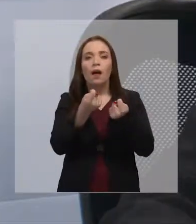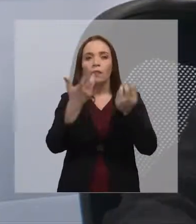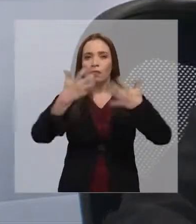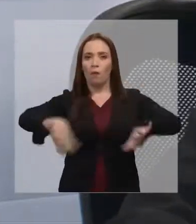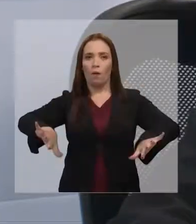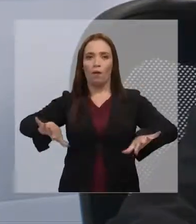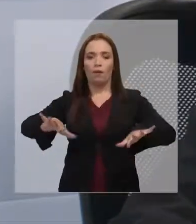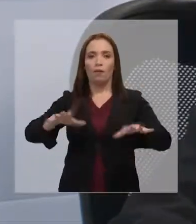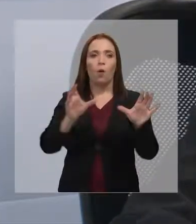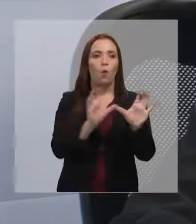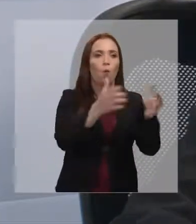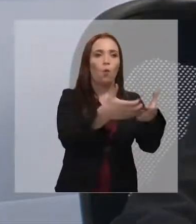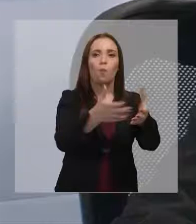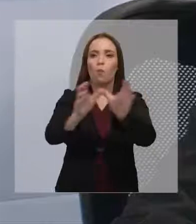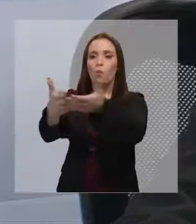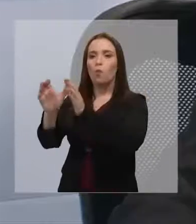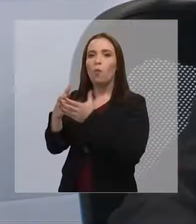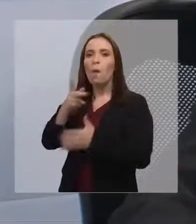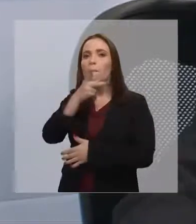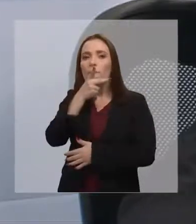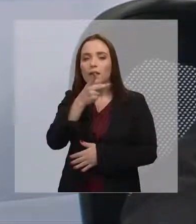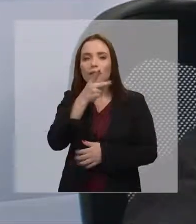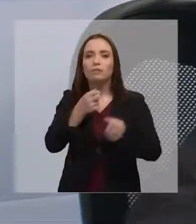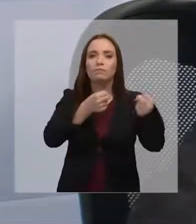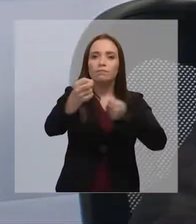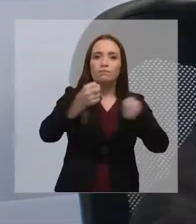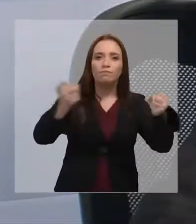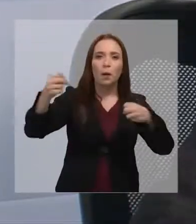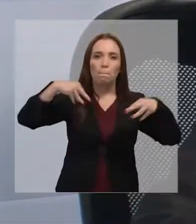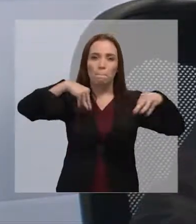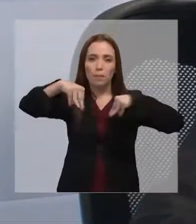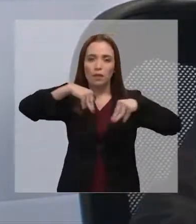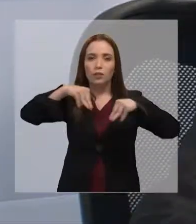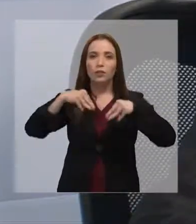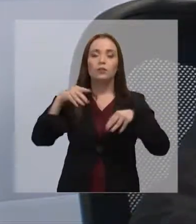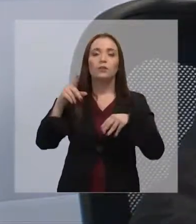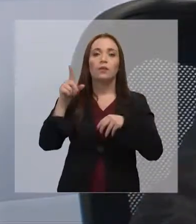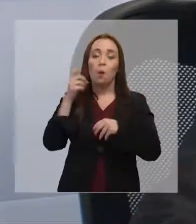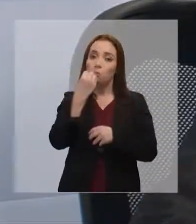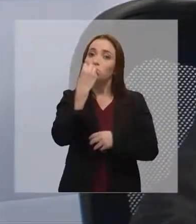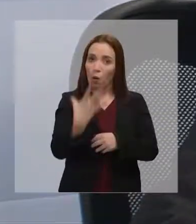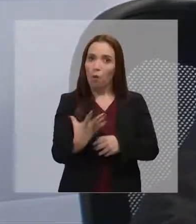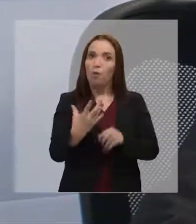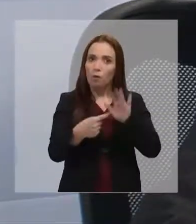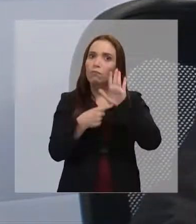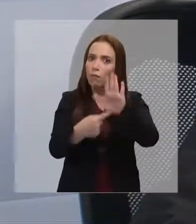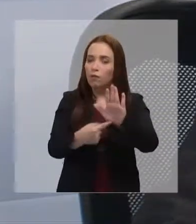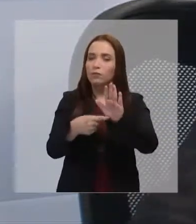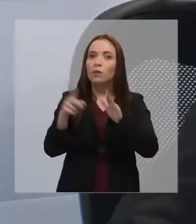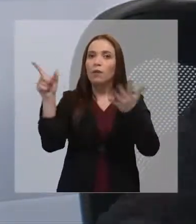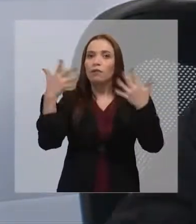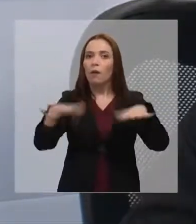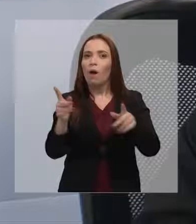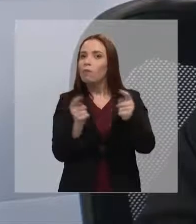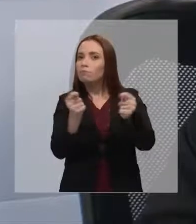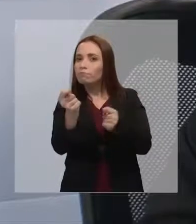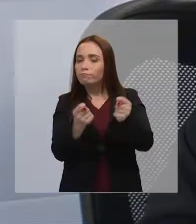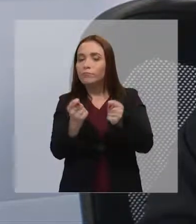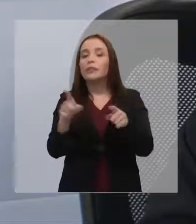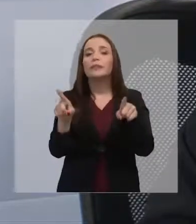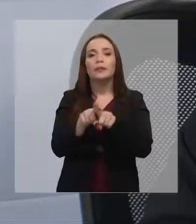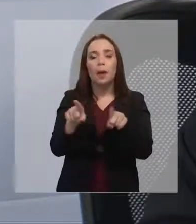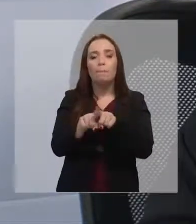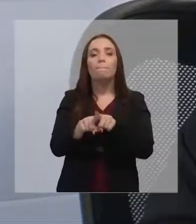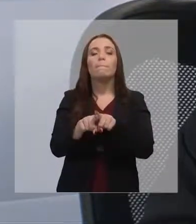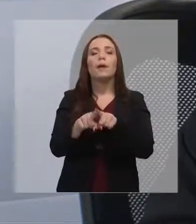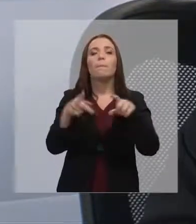cúpulas partidárias a reforma dos ministérios ou a indicação dos ministros foi positiva. A indicação